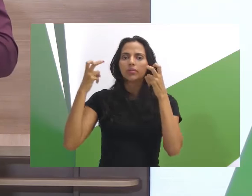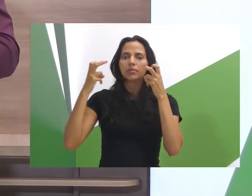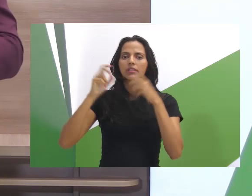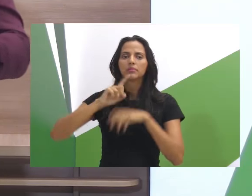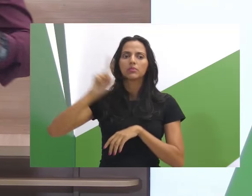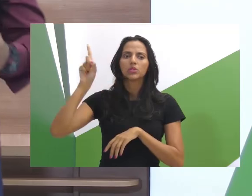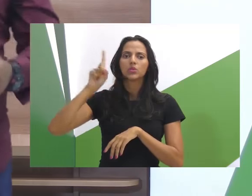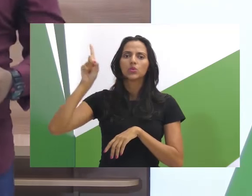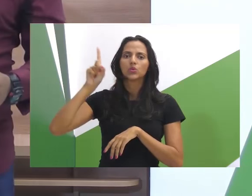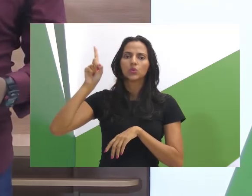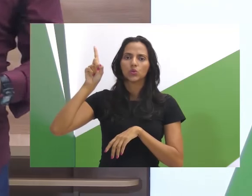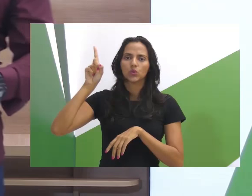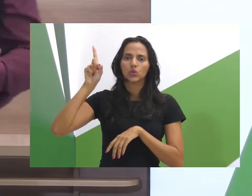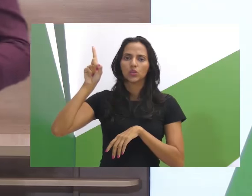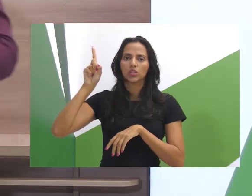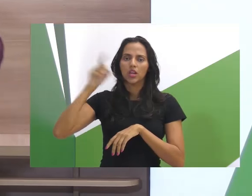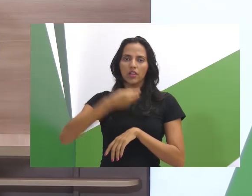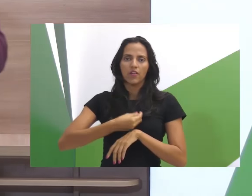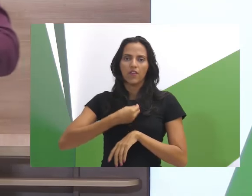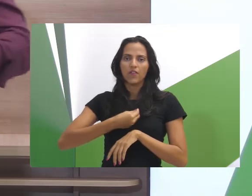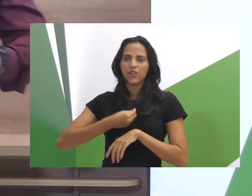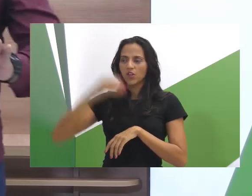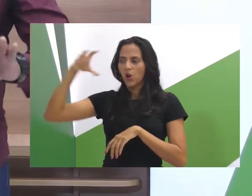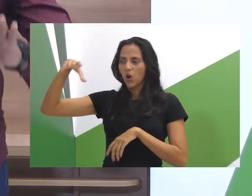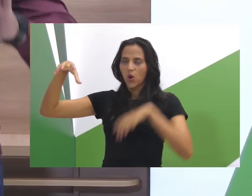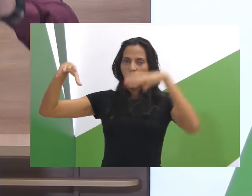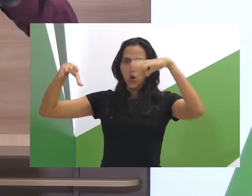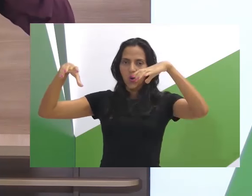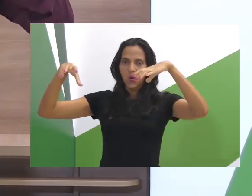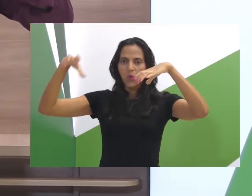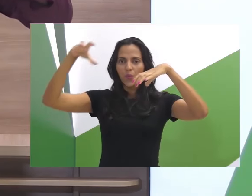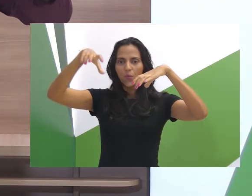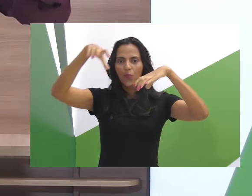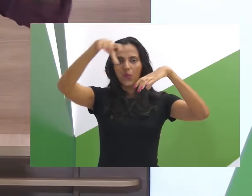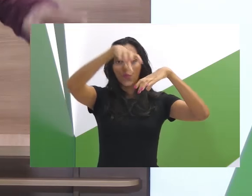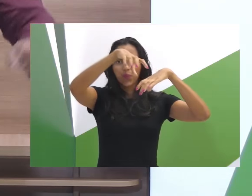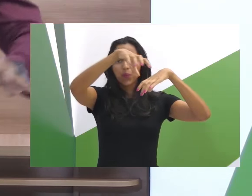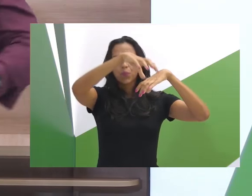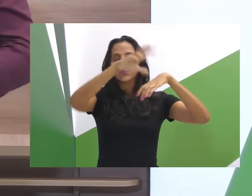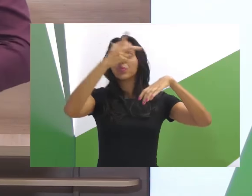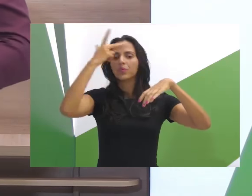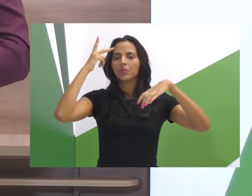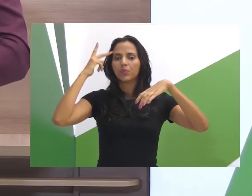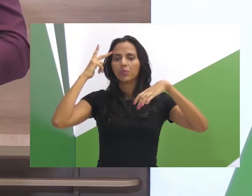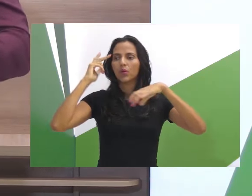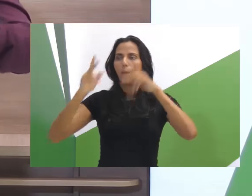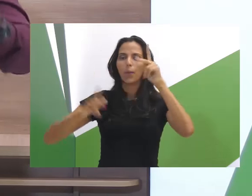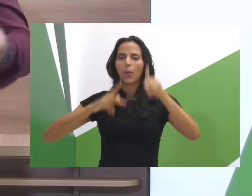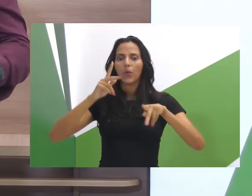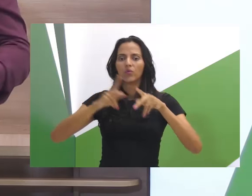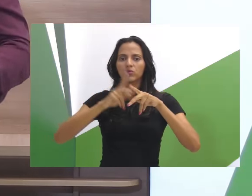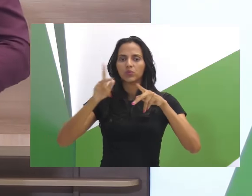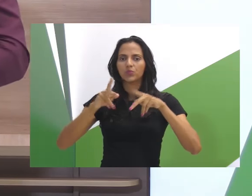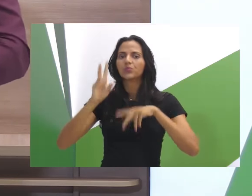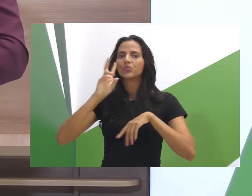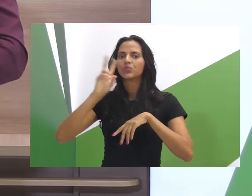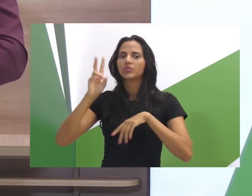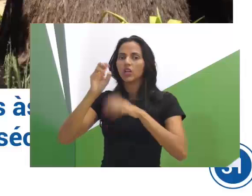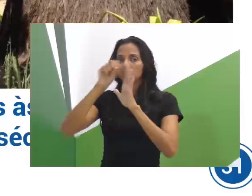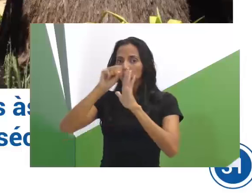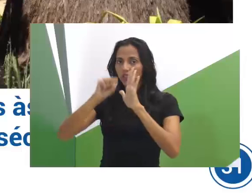das moradias que existiam nos quilombos, principalmente no quilombo dos Palmares, no